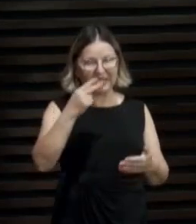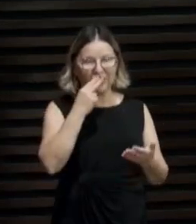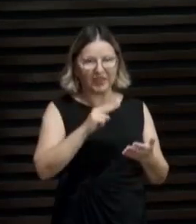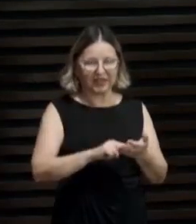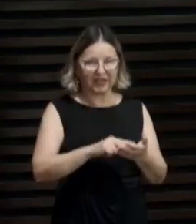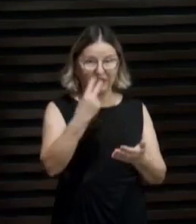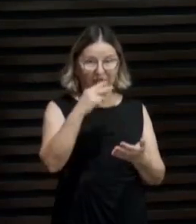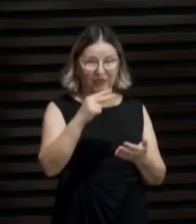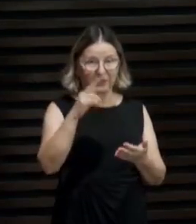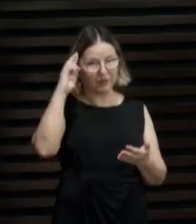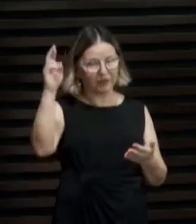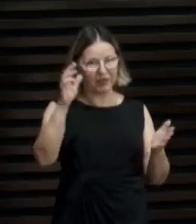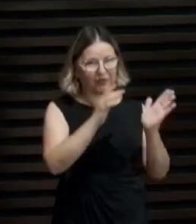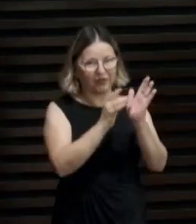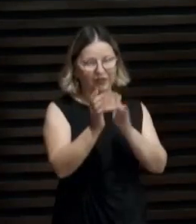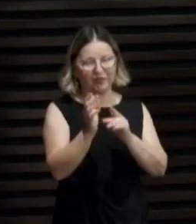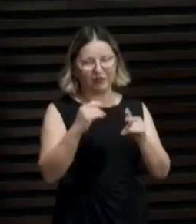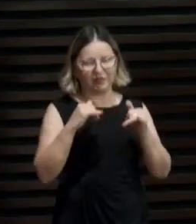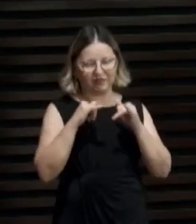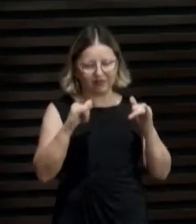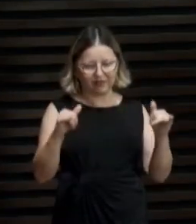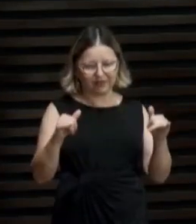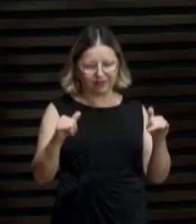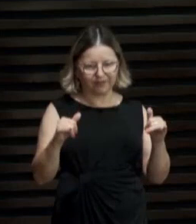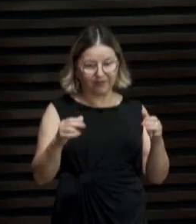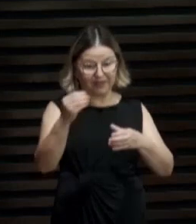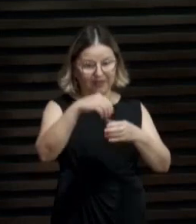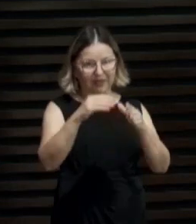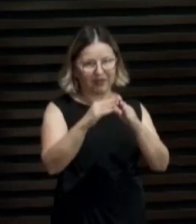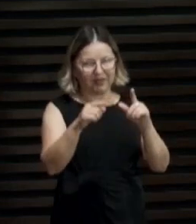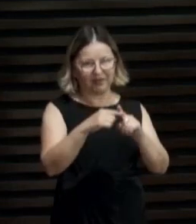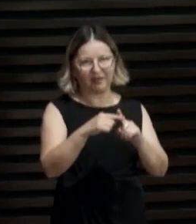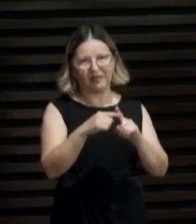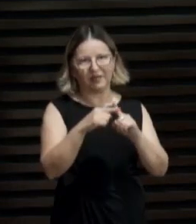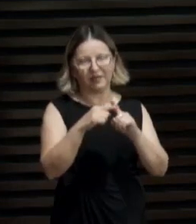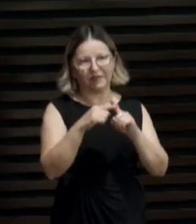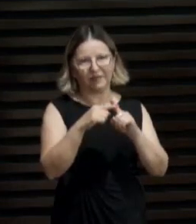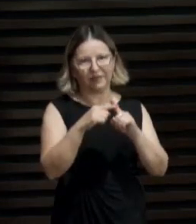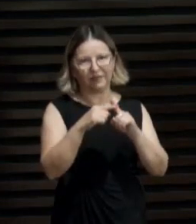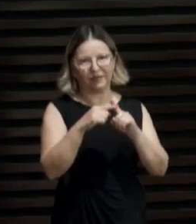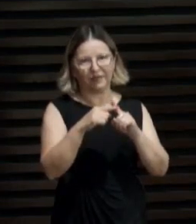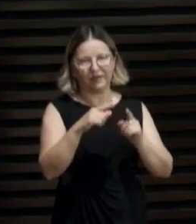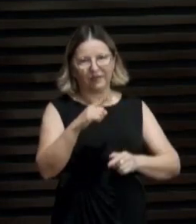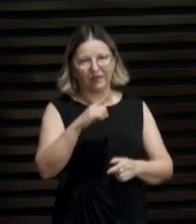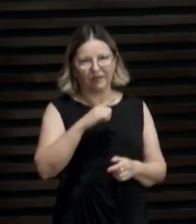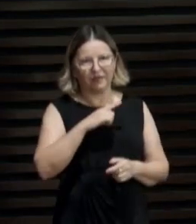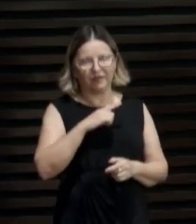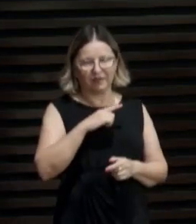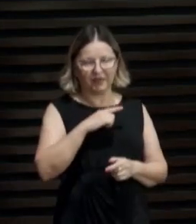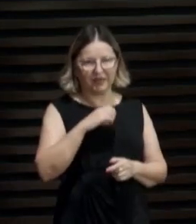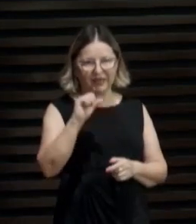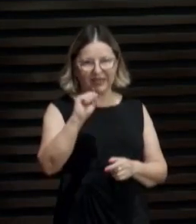Jesus dizendo que no meio da igreja há uma seita. No meio